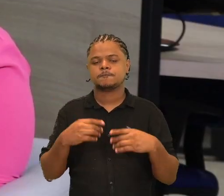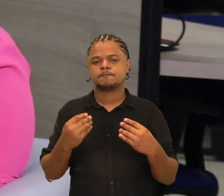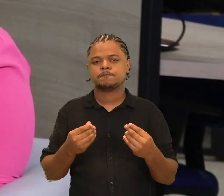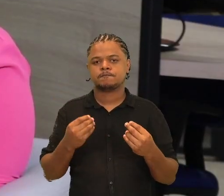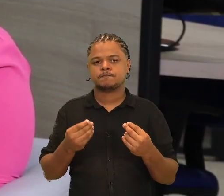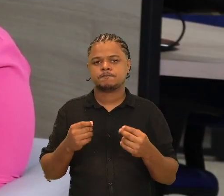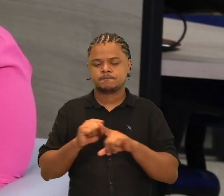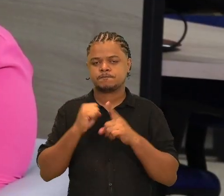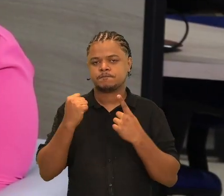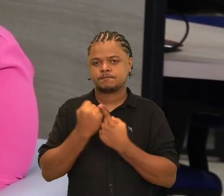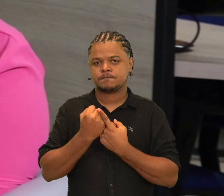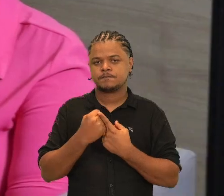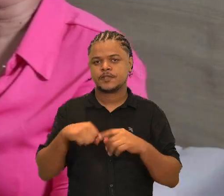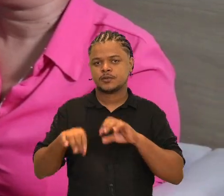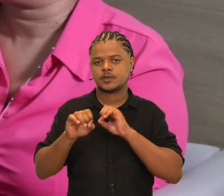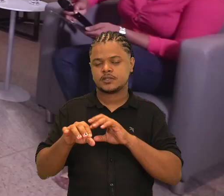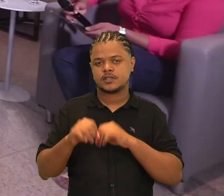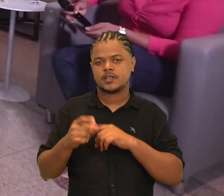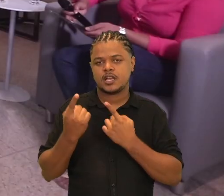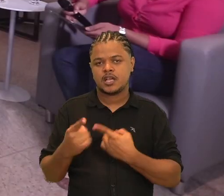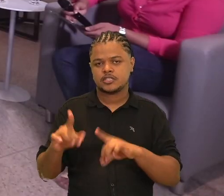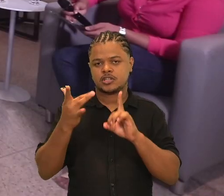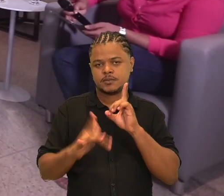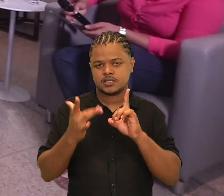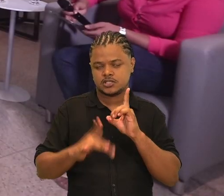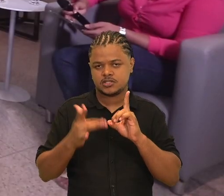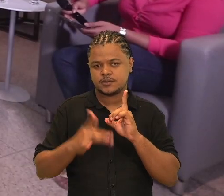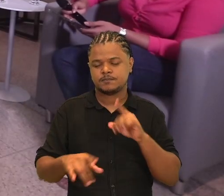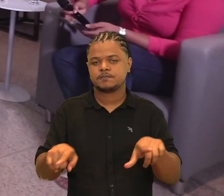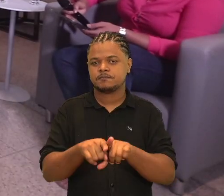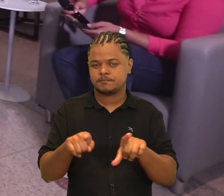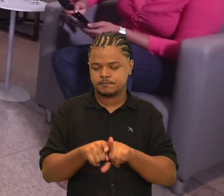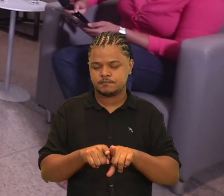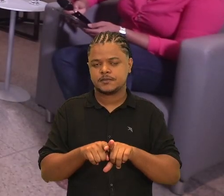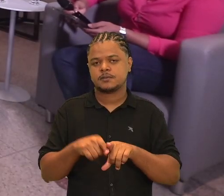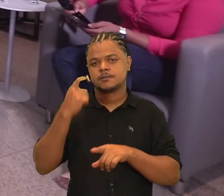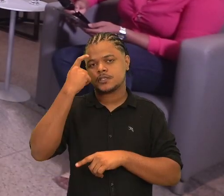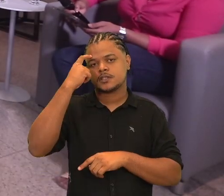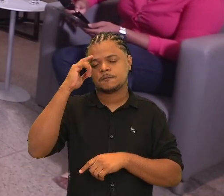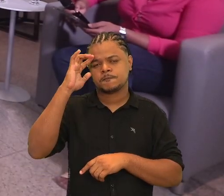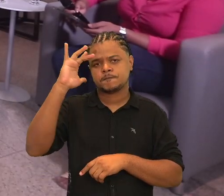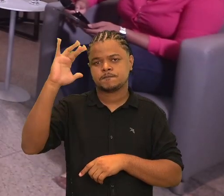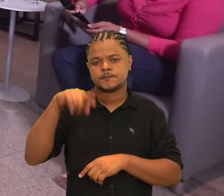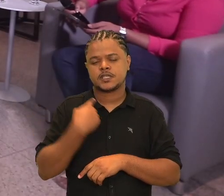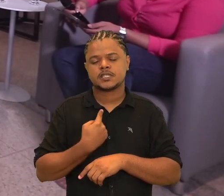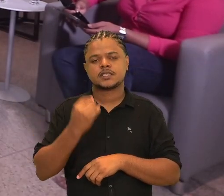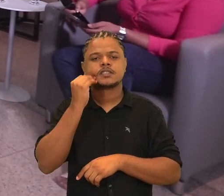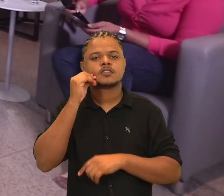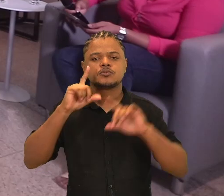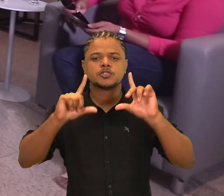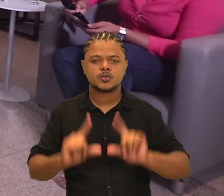numa sociedade, uma educação anticapacitista, é pensar, a gente tentar diminuir cada vez mais